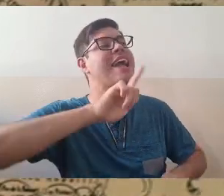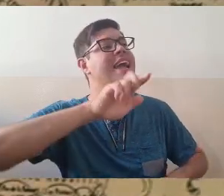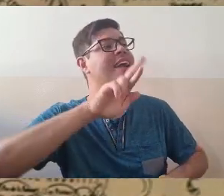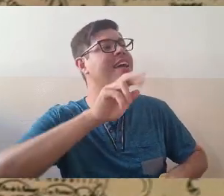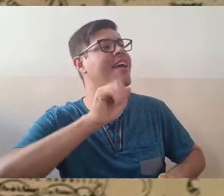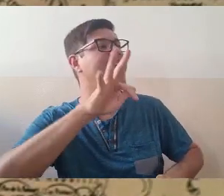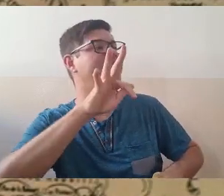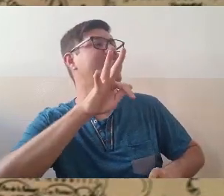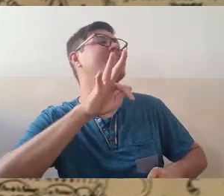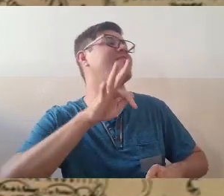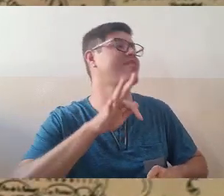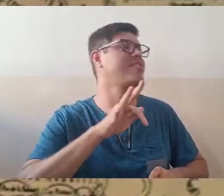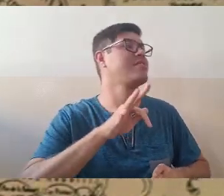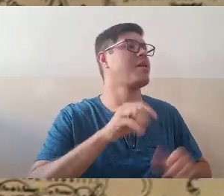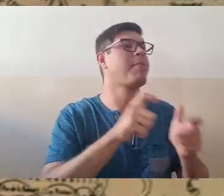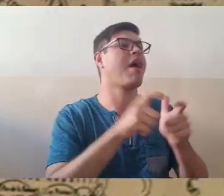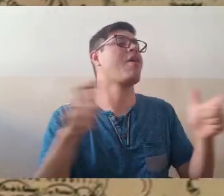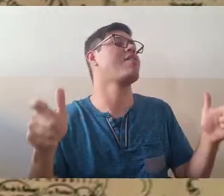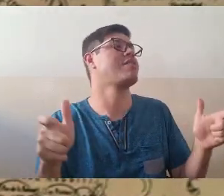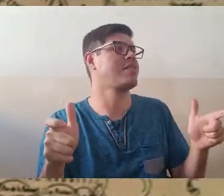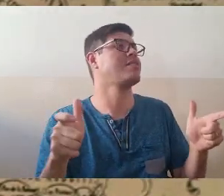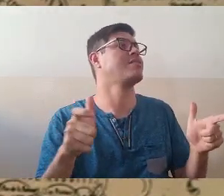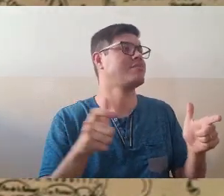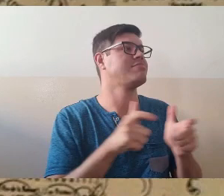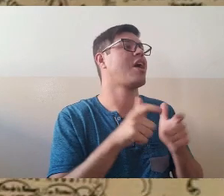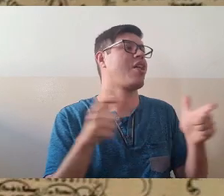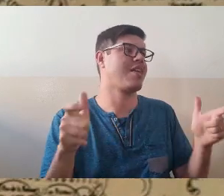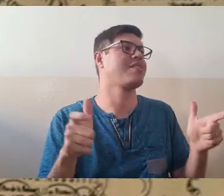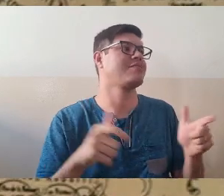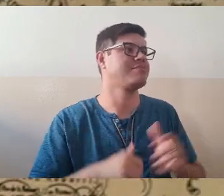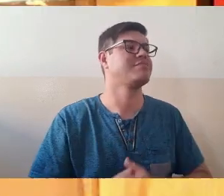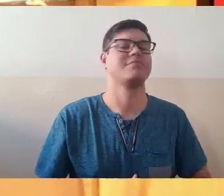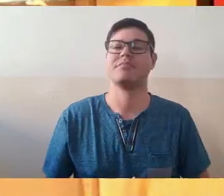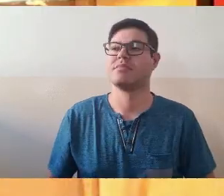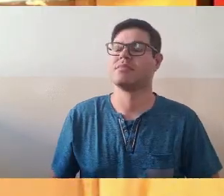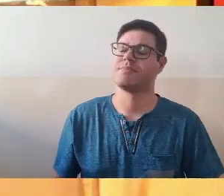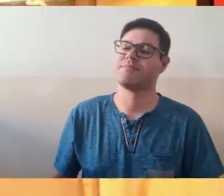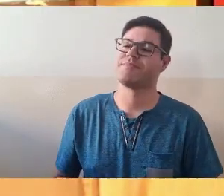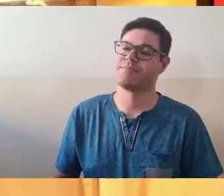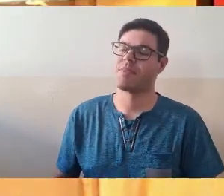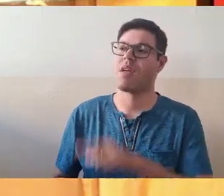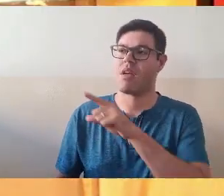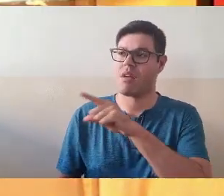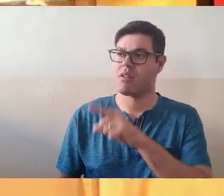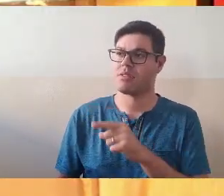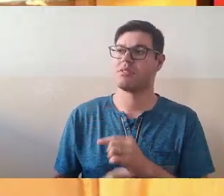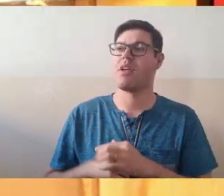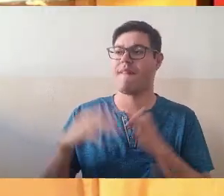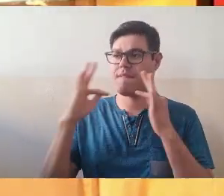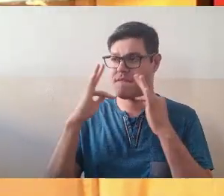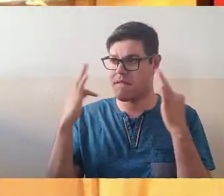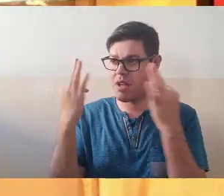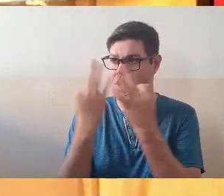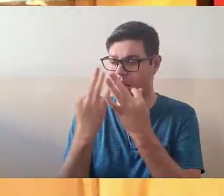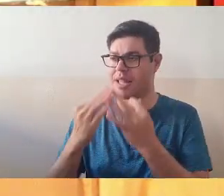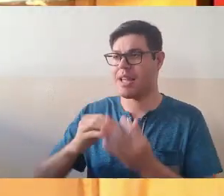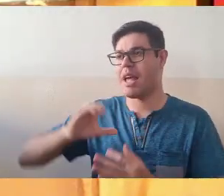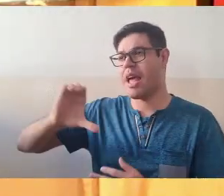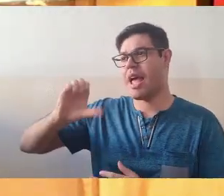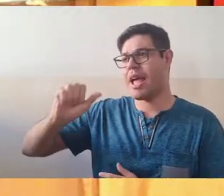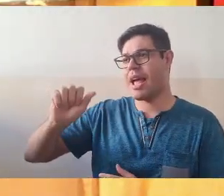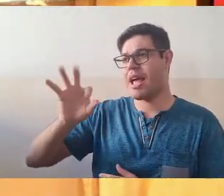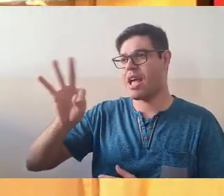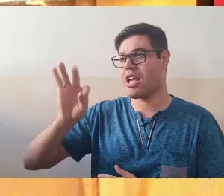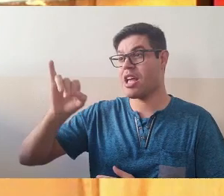maioria das vezes, sim. Você tem um parentesco com o Catini, família